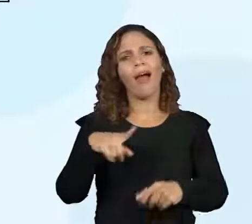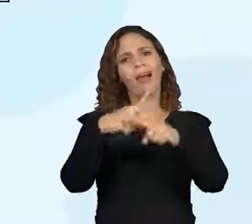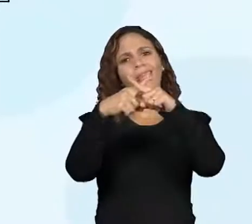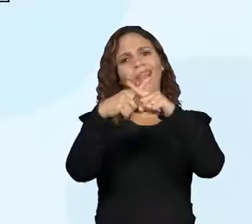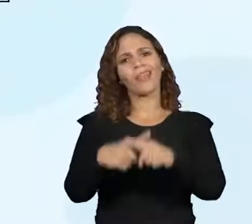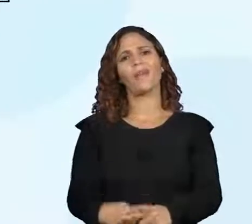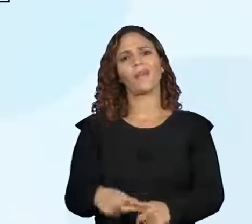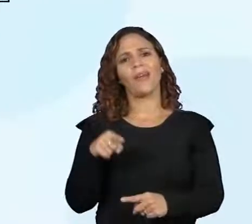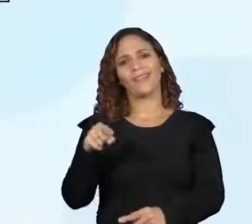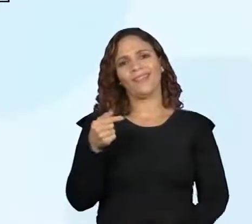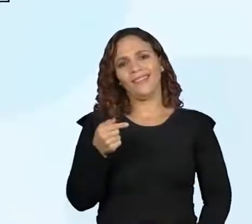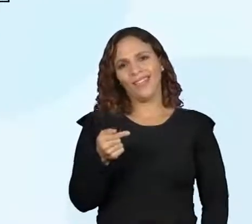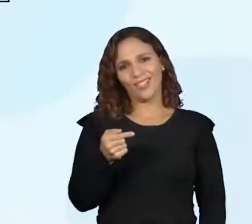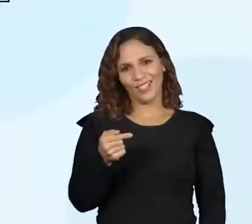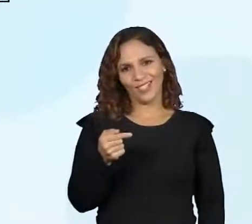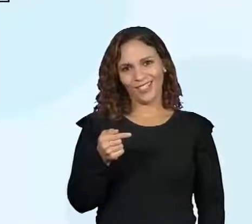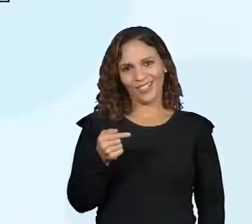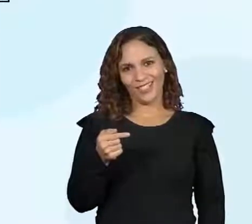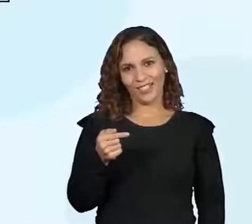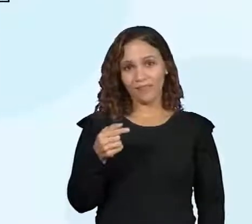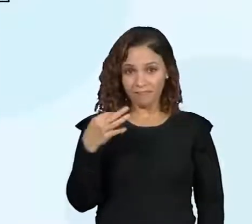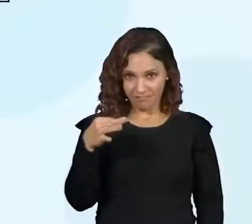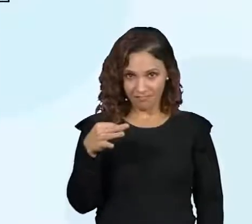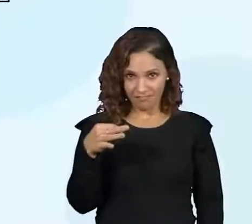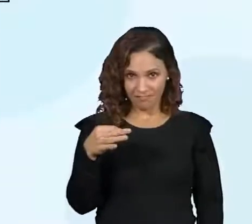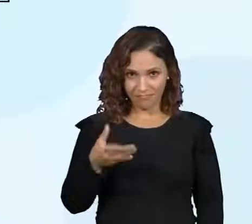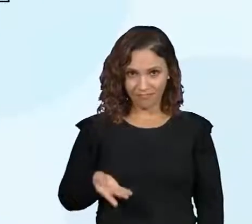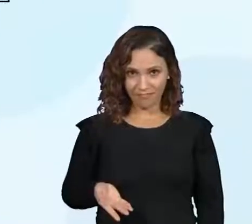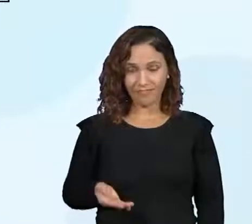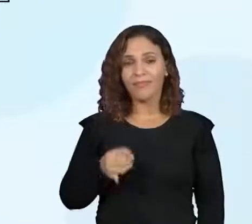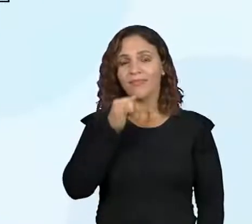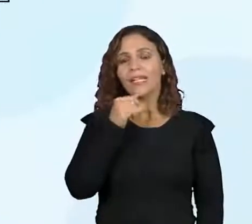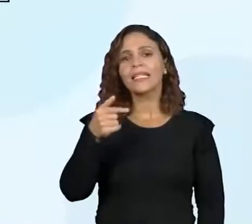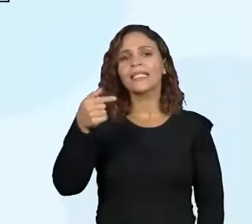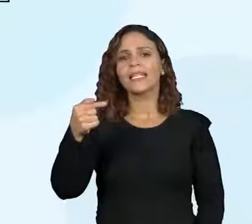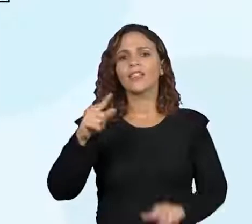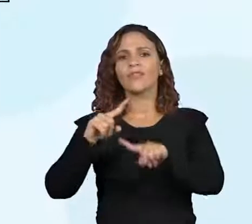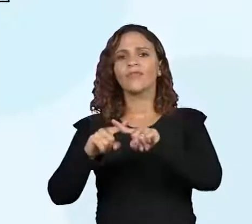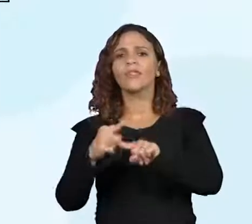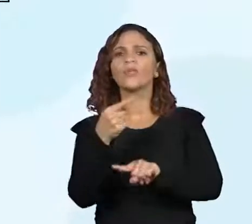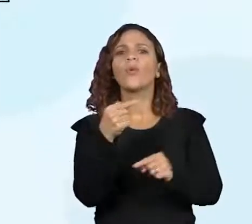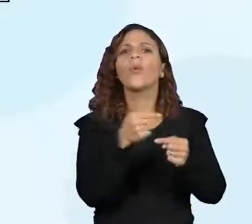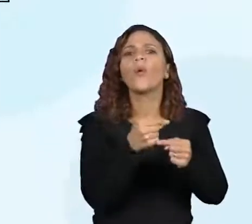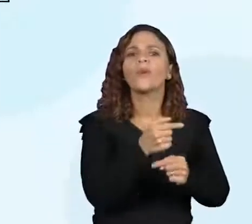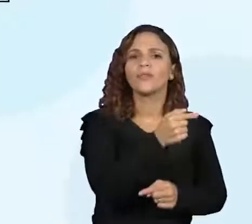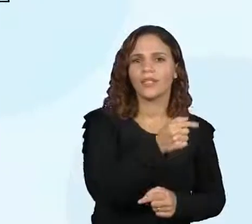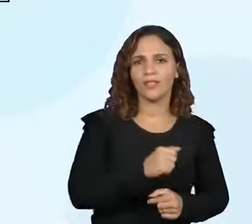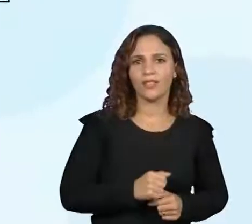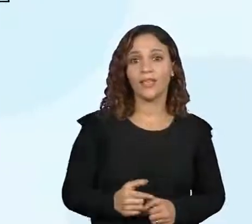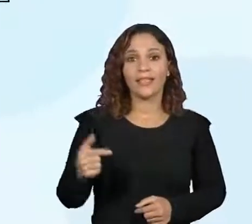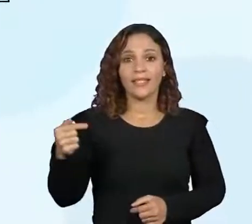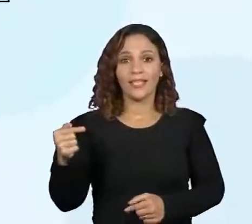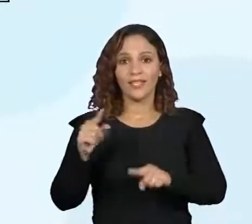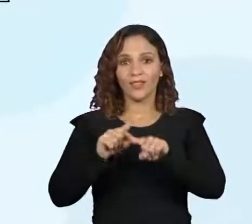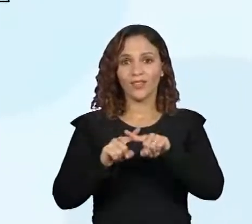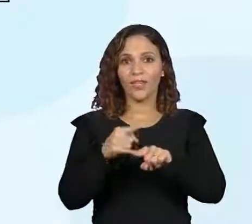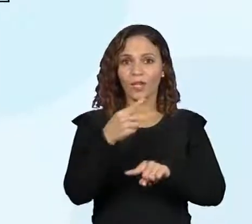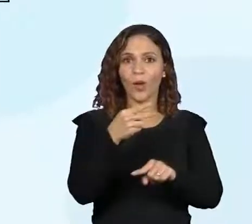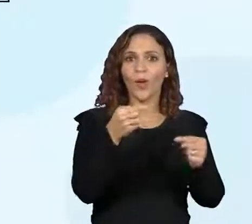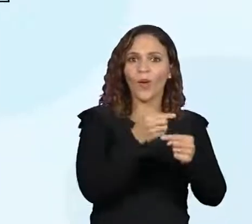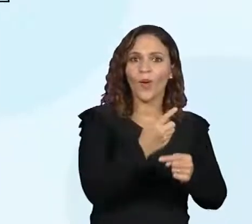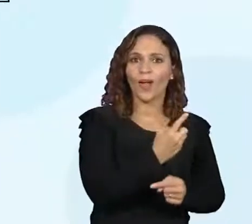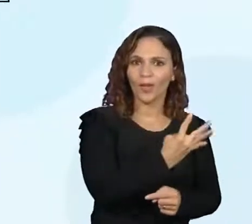da tabuada do 7, não é mesmo? Então, 7 vezes 1 dá 7, 7 vezes 2 dá